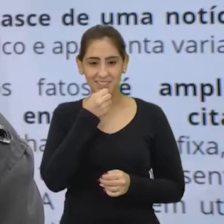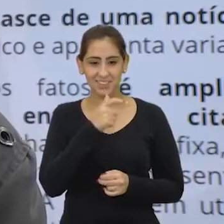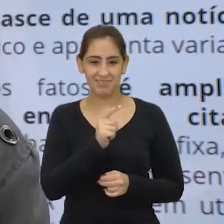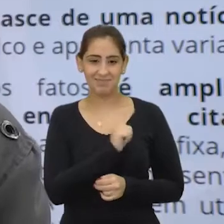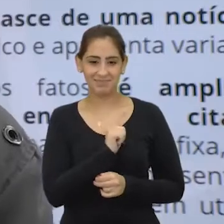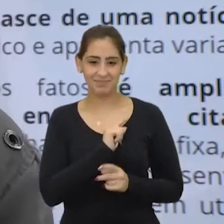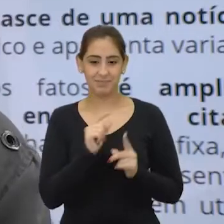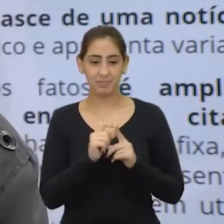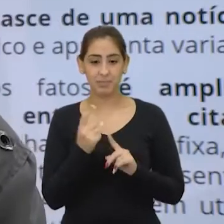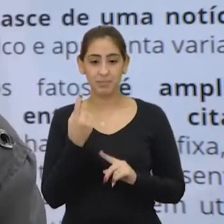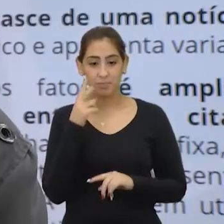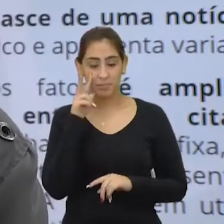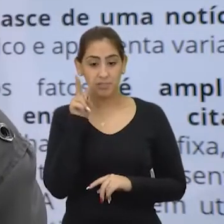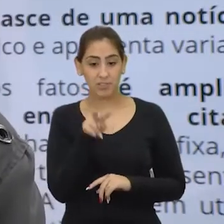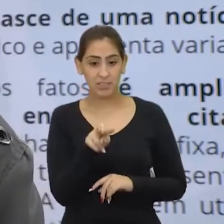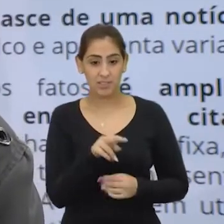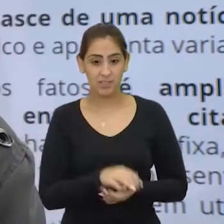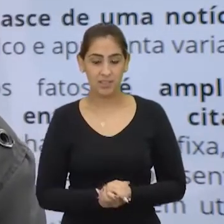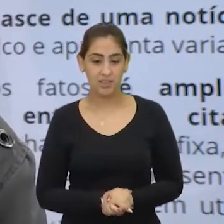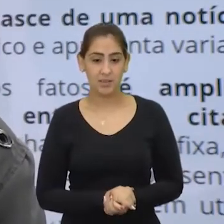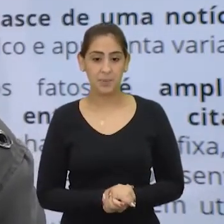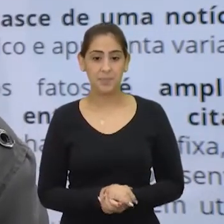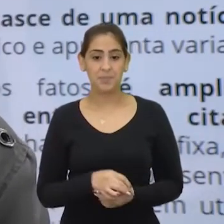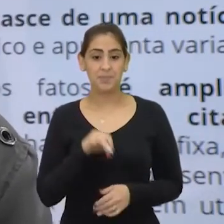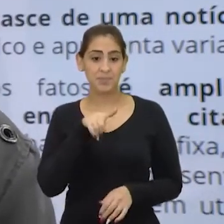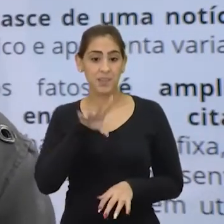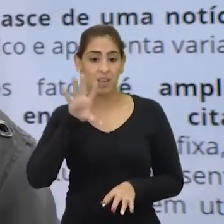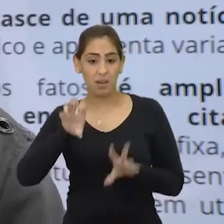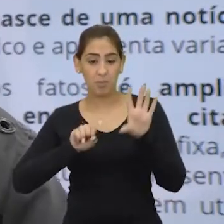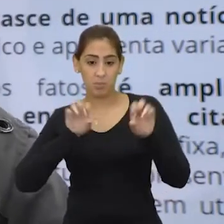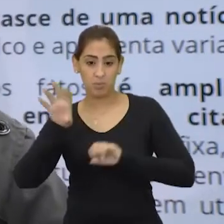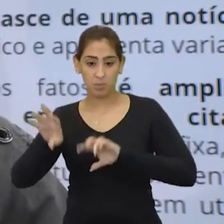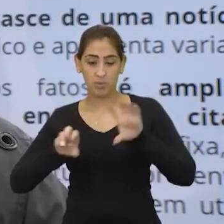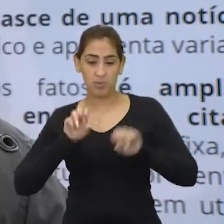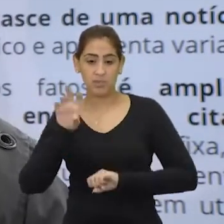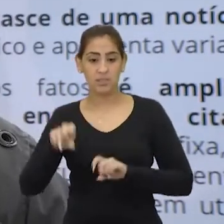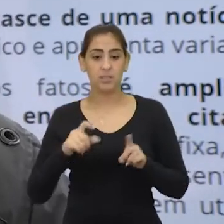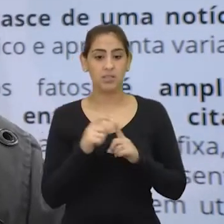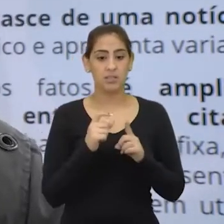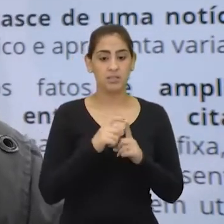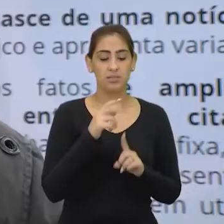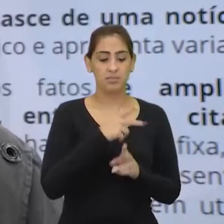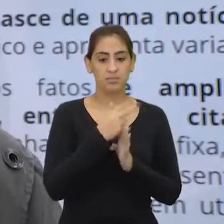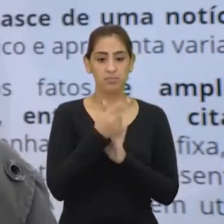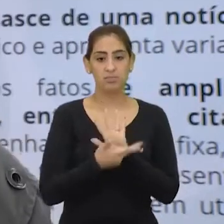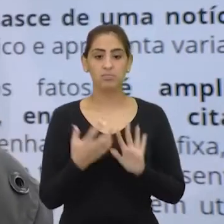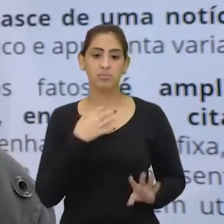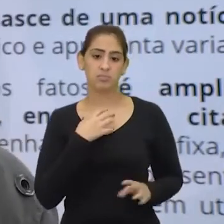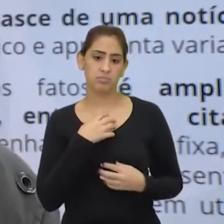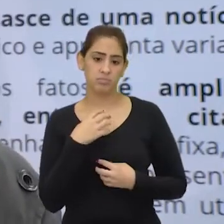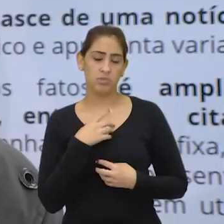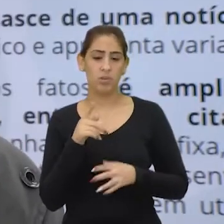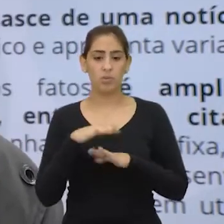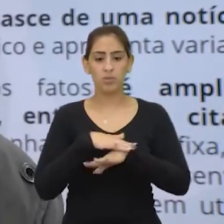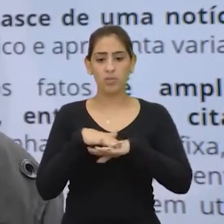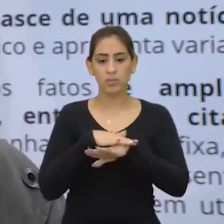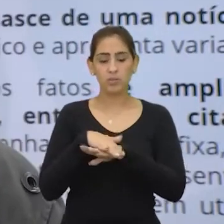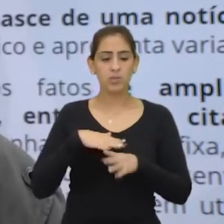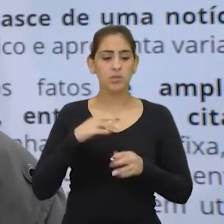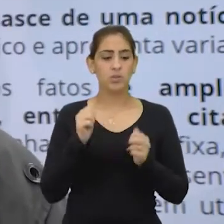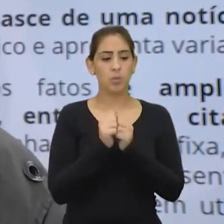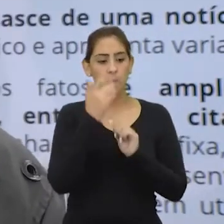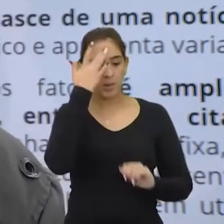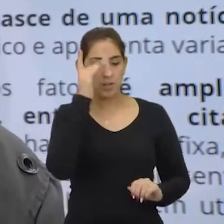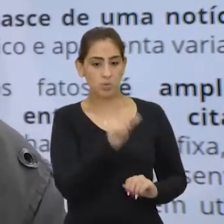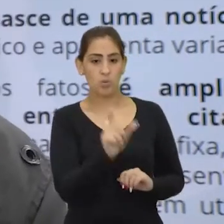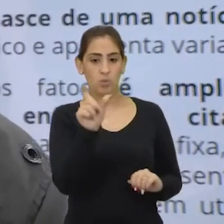vista, só que ela busca abarcar vários pontos de vista, conversando com muitas